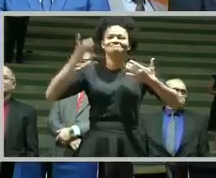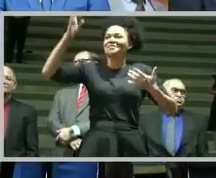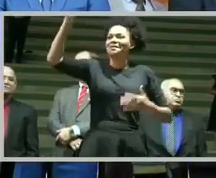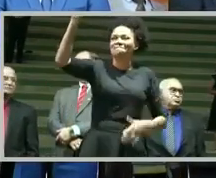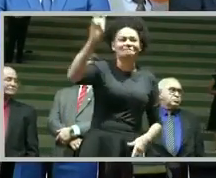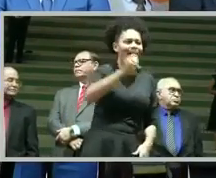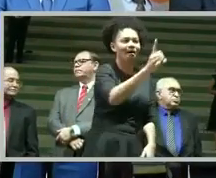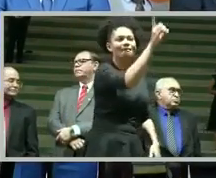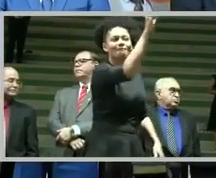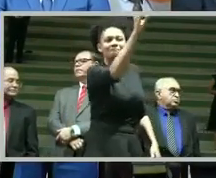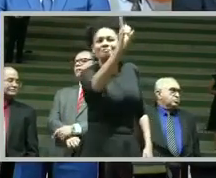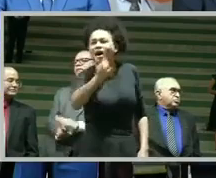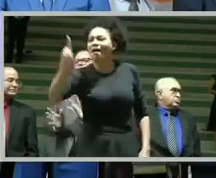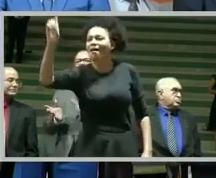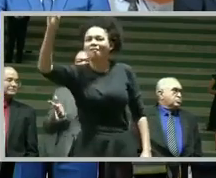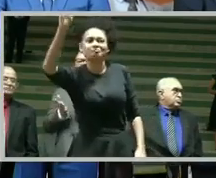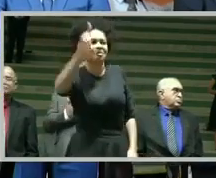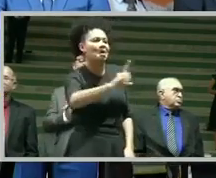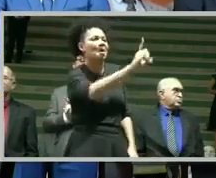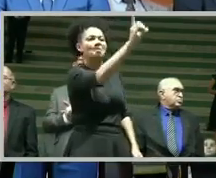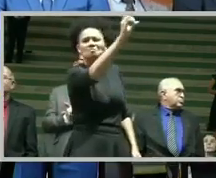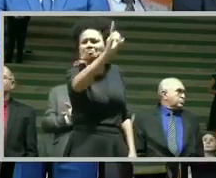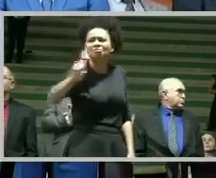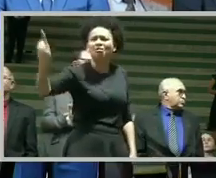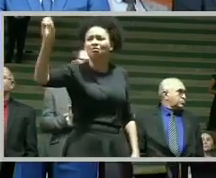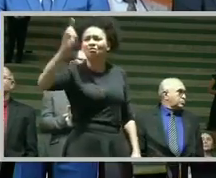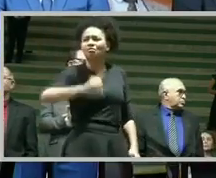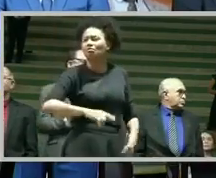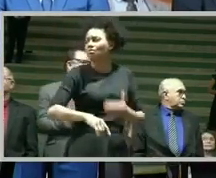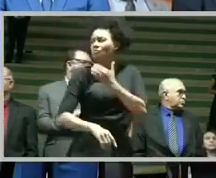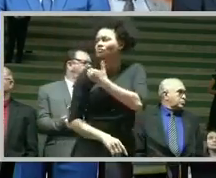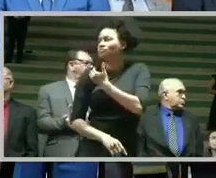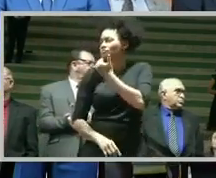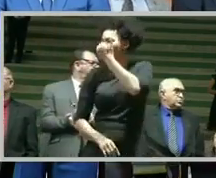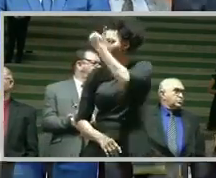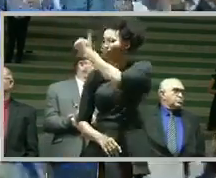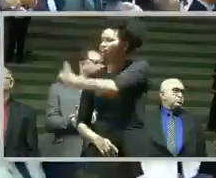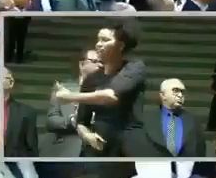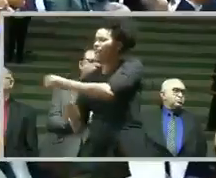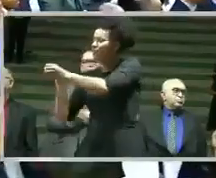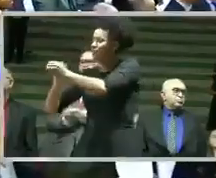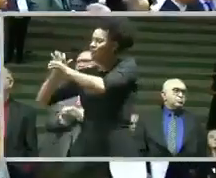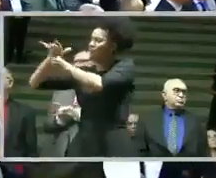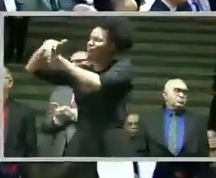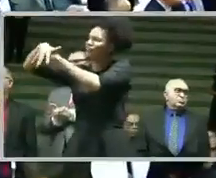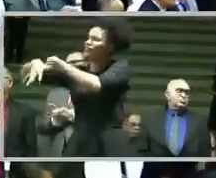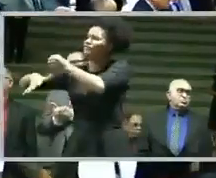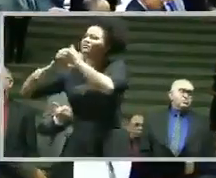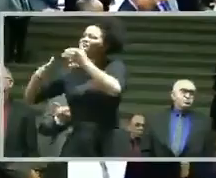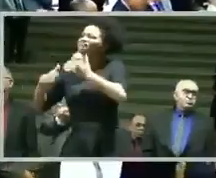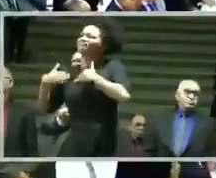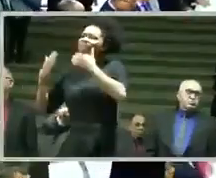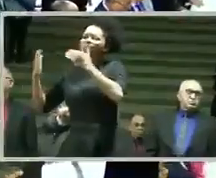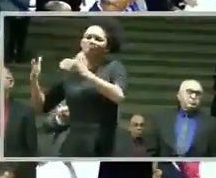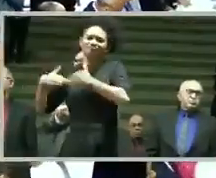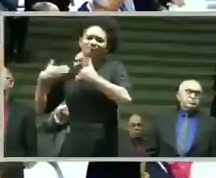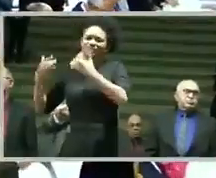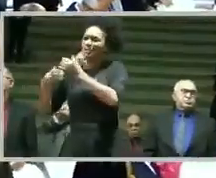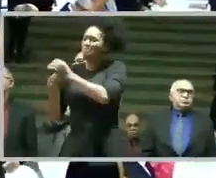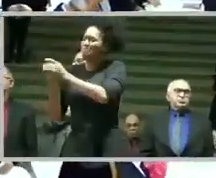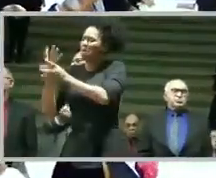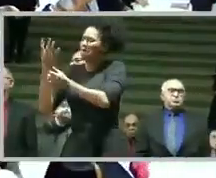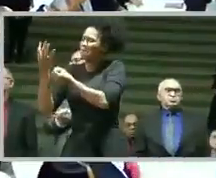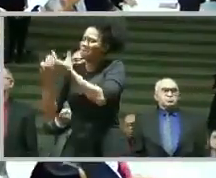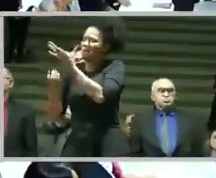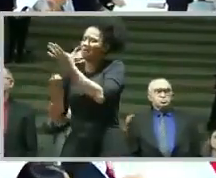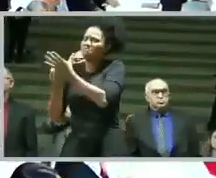nesse ginásio. Aqui do meu lado direito, a fonte de alegria está